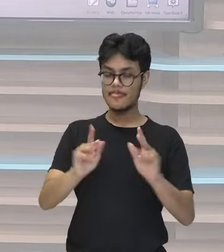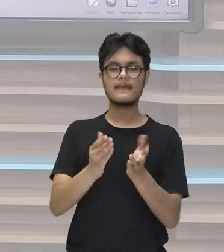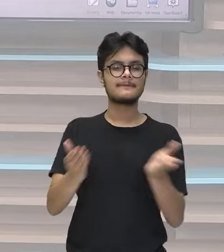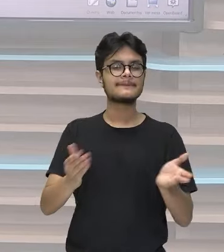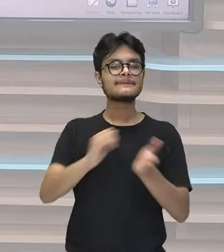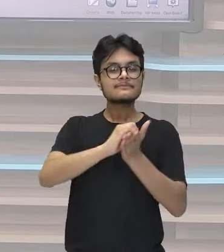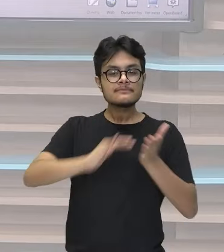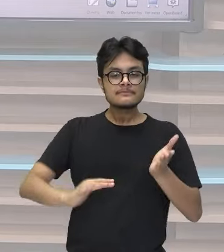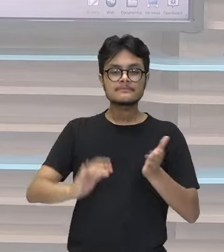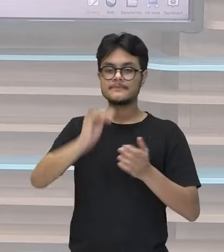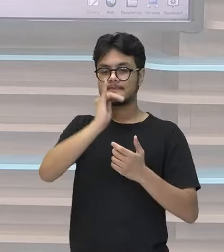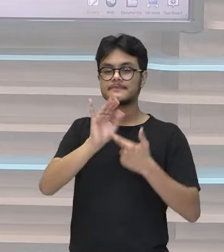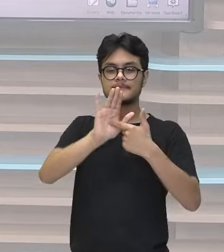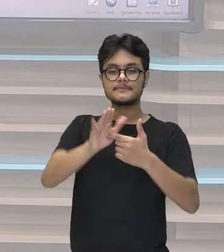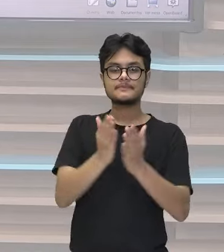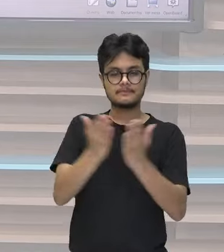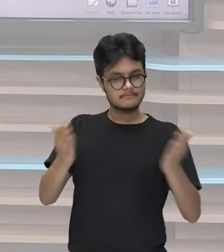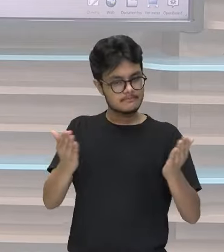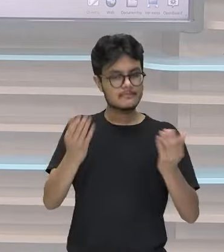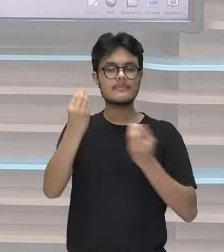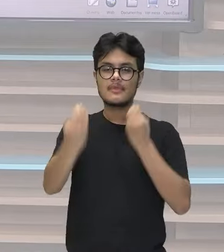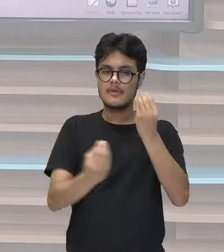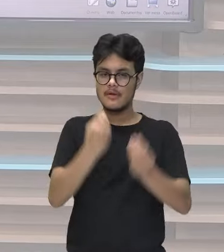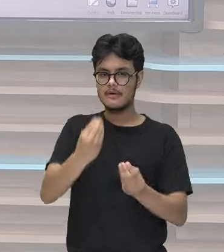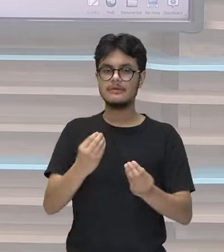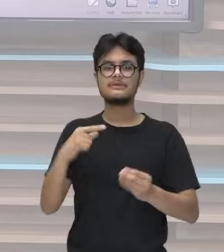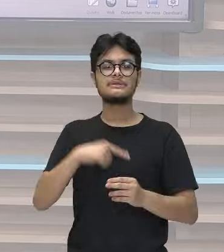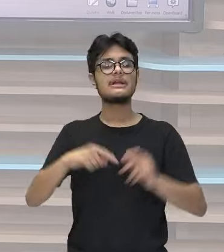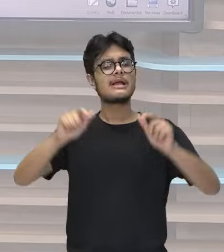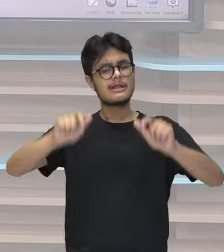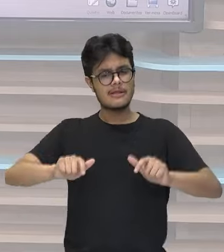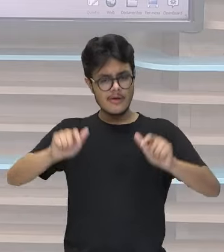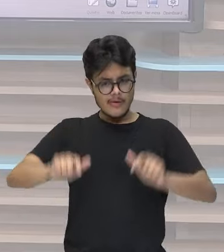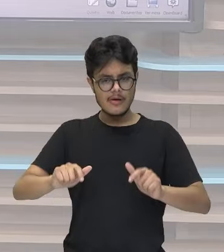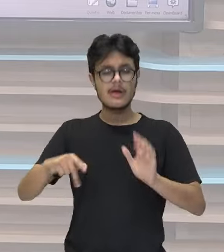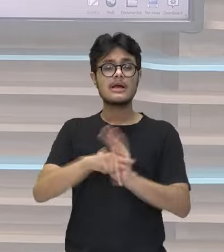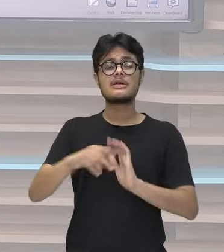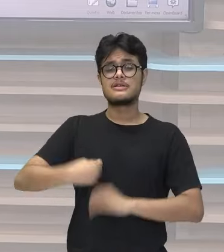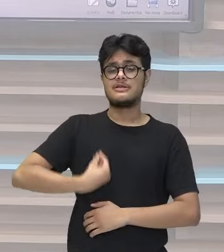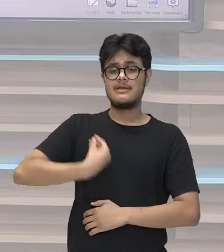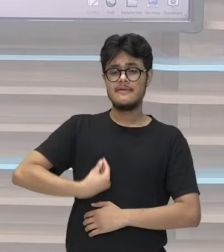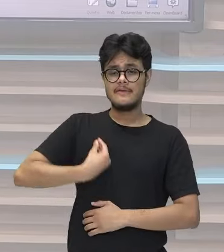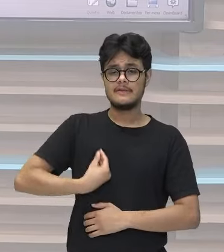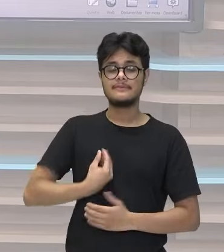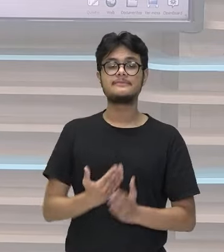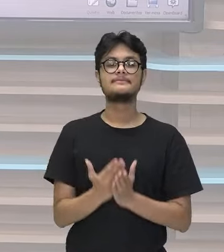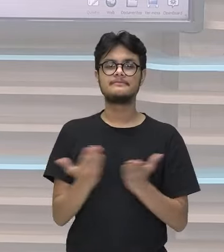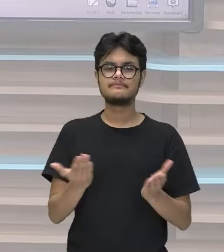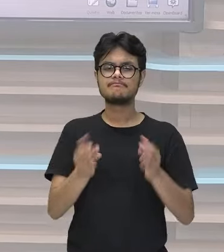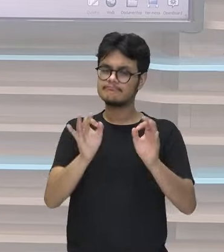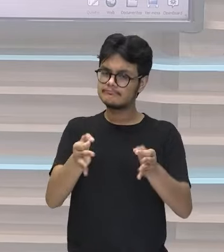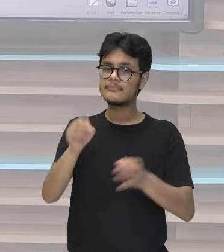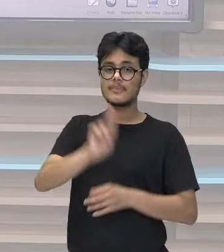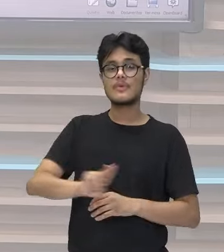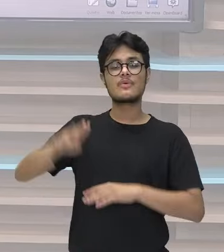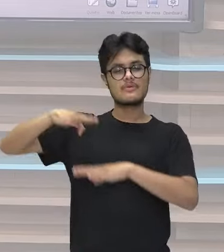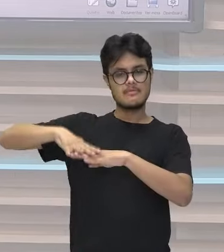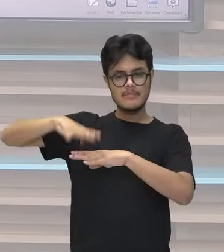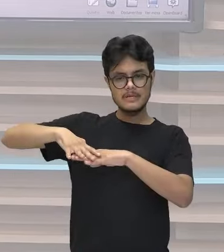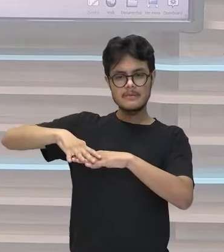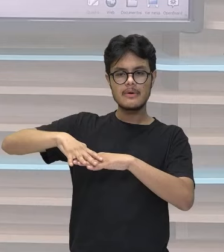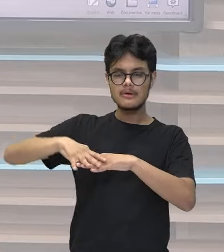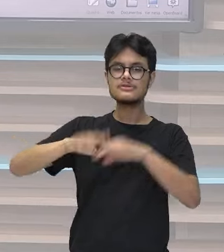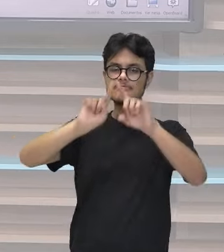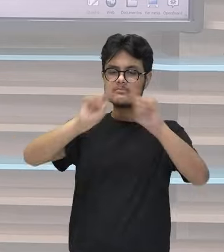né, um exemplo que está aplicado aí a um problema do cotidiano, né? Então, olha só como a gente pode utilizar as relações métricas